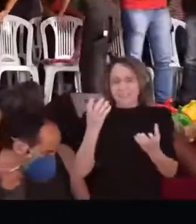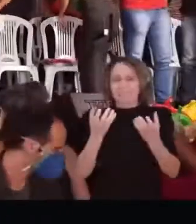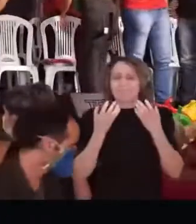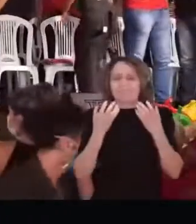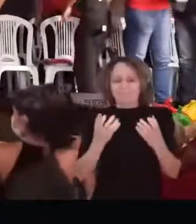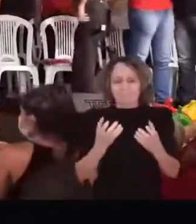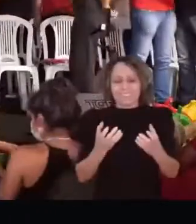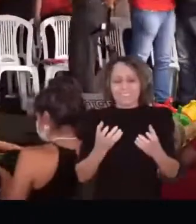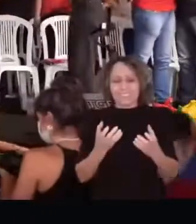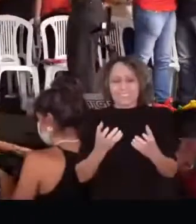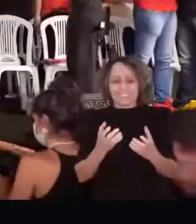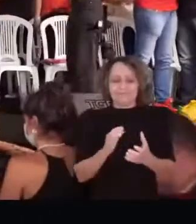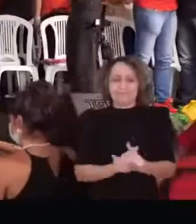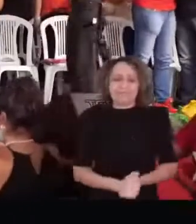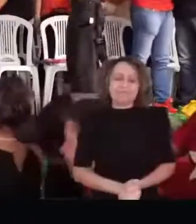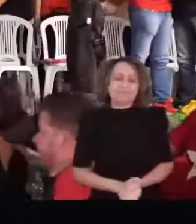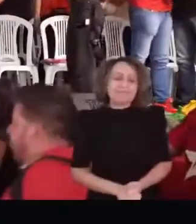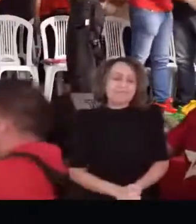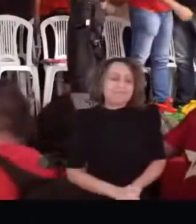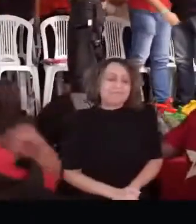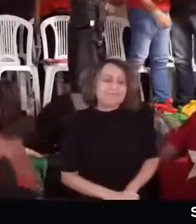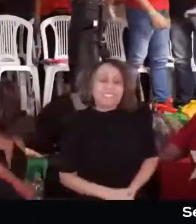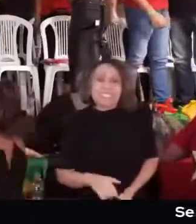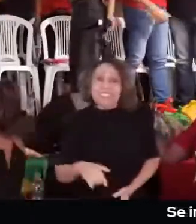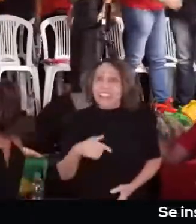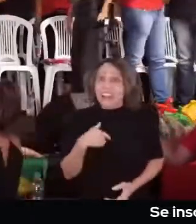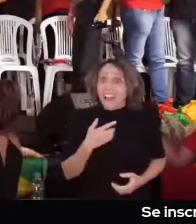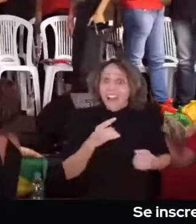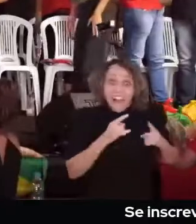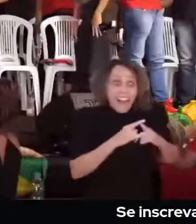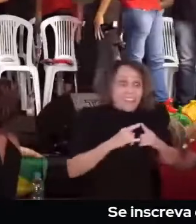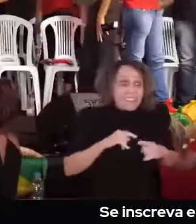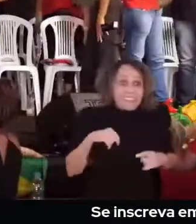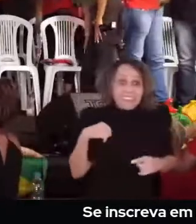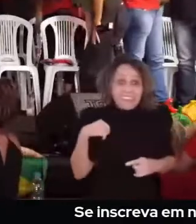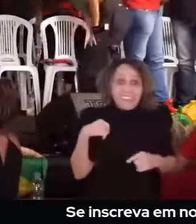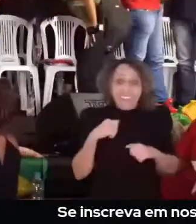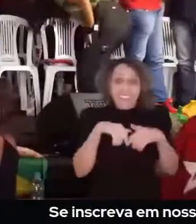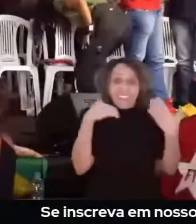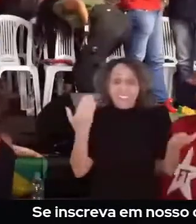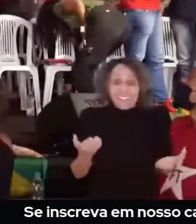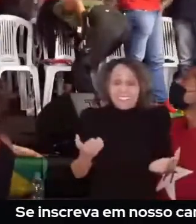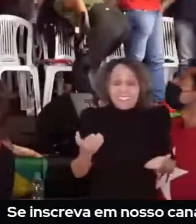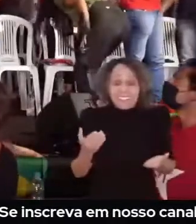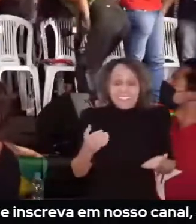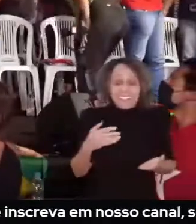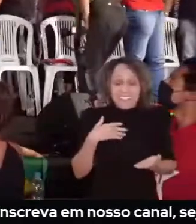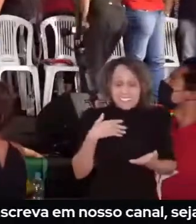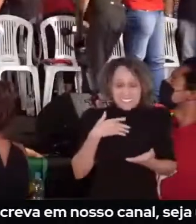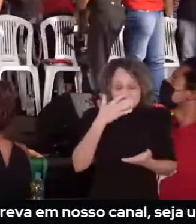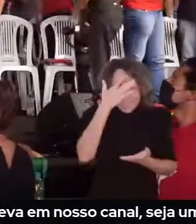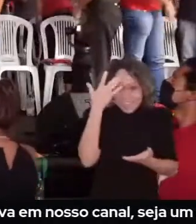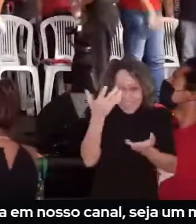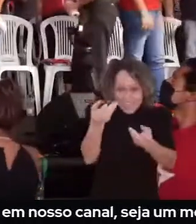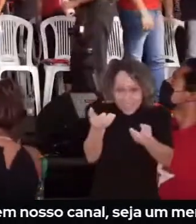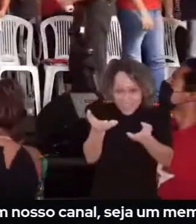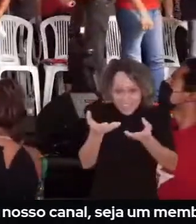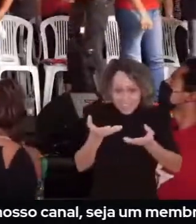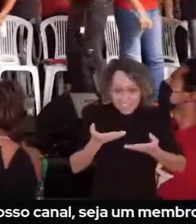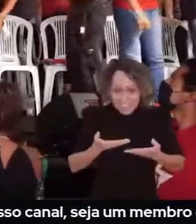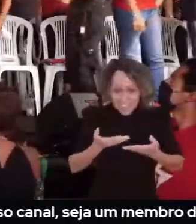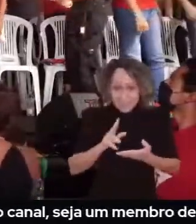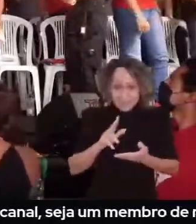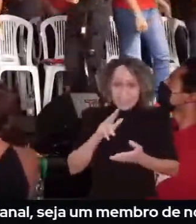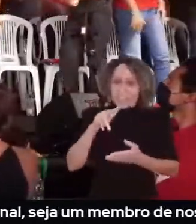Camaradas, quando a gente recebe alguém em casa, a gente deixa um presente, um regalo. Aqui, quero chamar uma família de camponeses nossos. Chega para